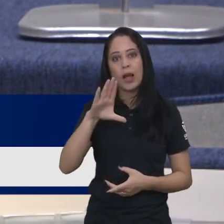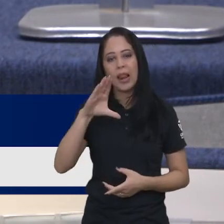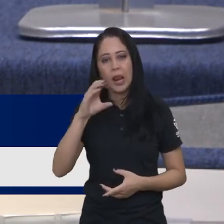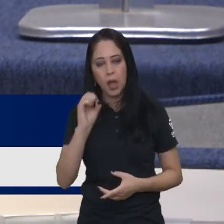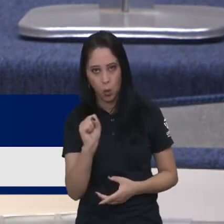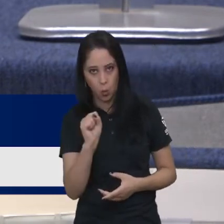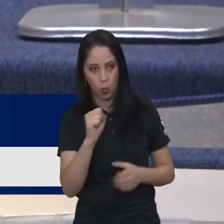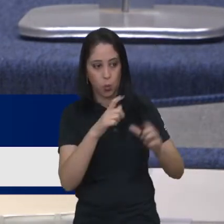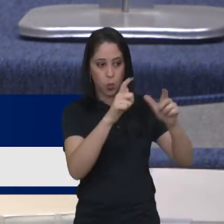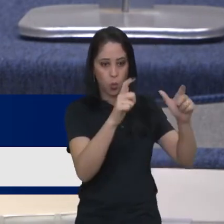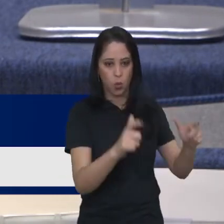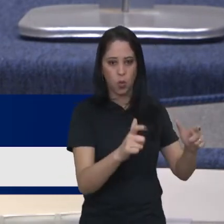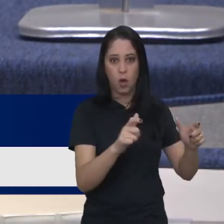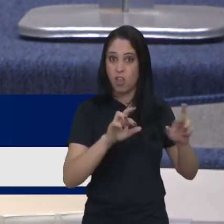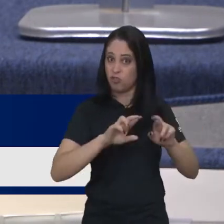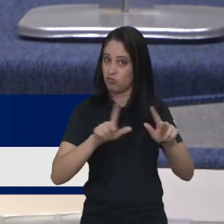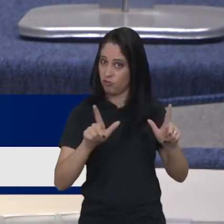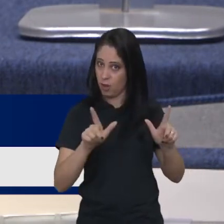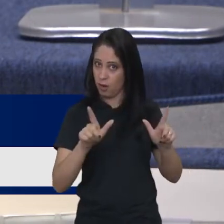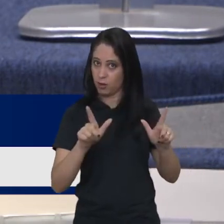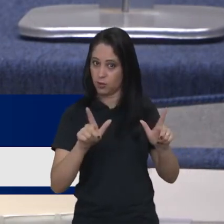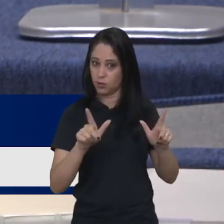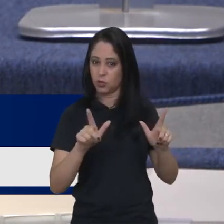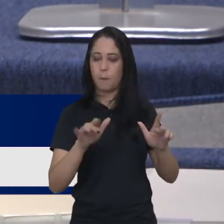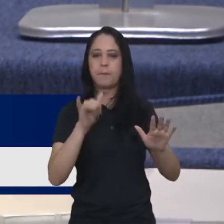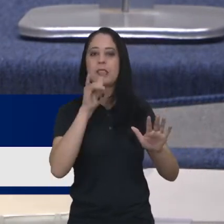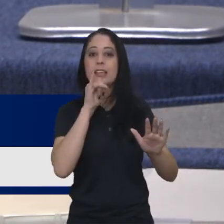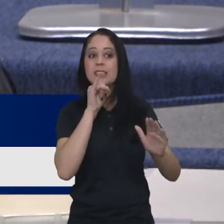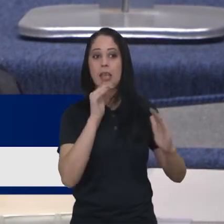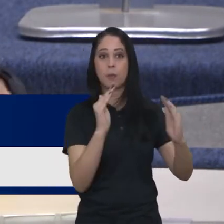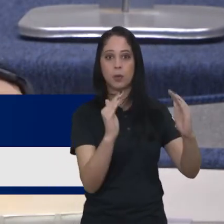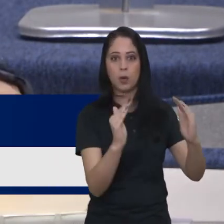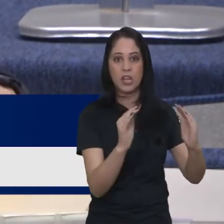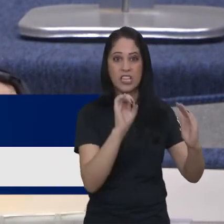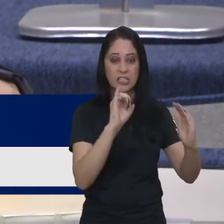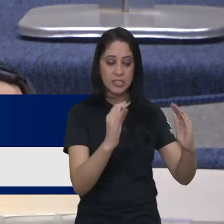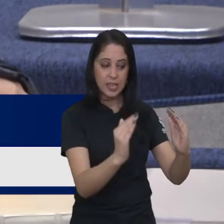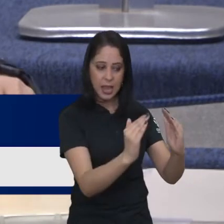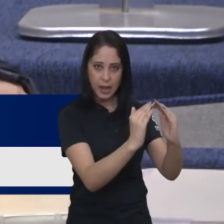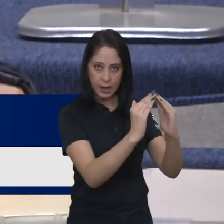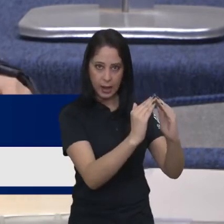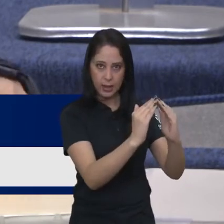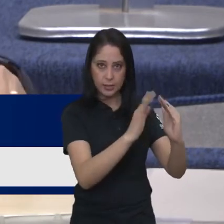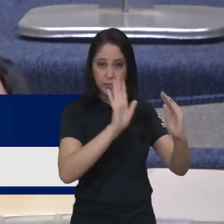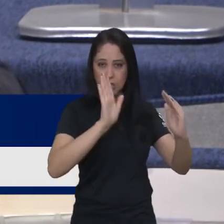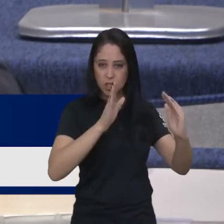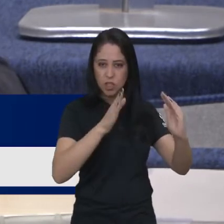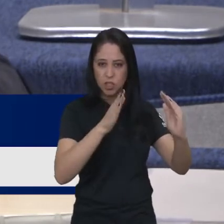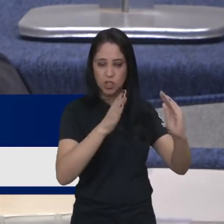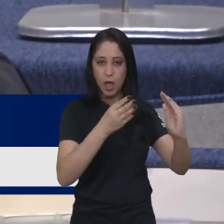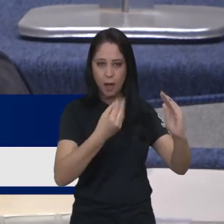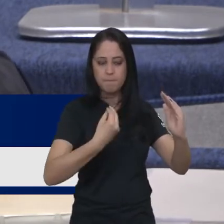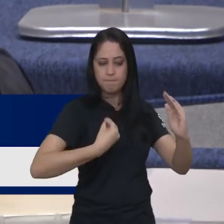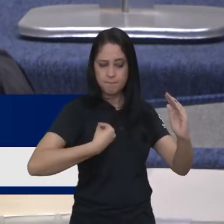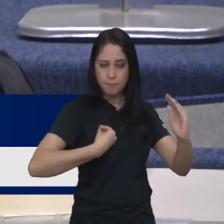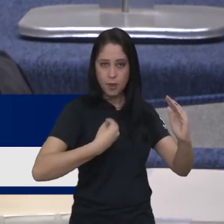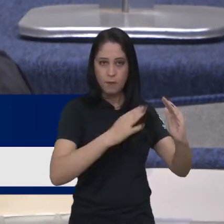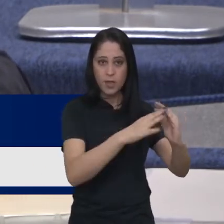você morava nesse núcleo. Olha a diferença. Se o núcleo existia em 22 de dezembro,